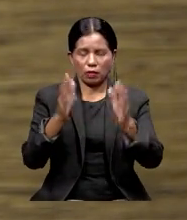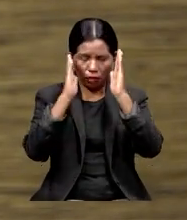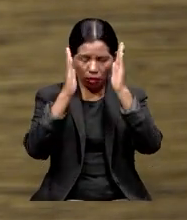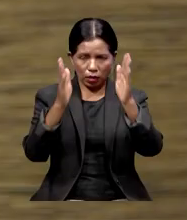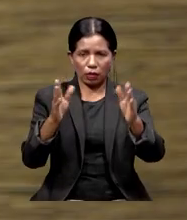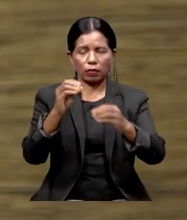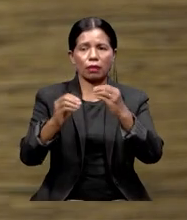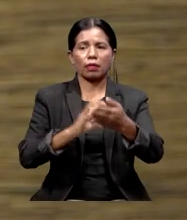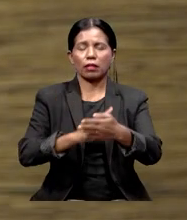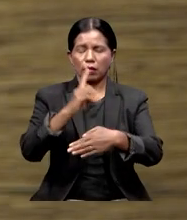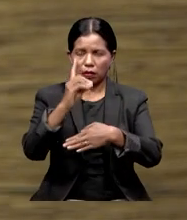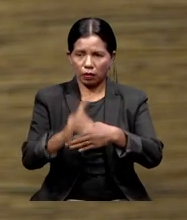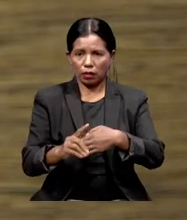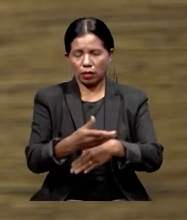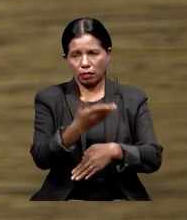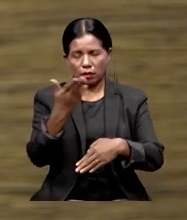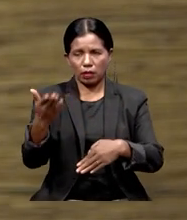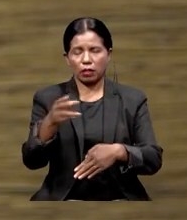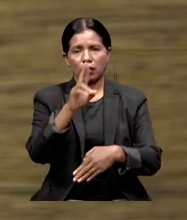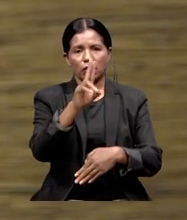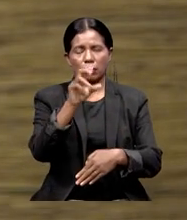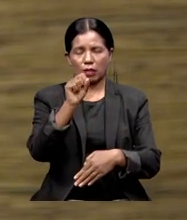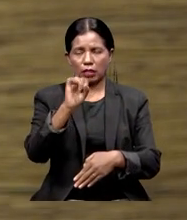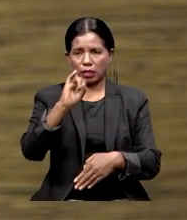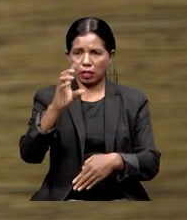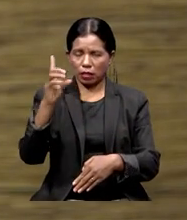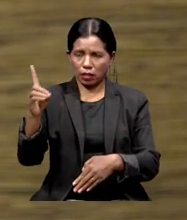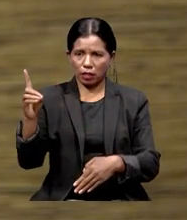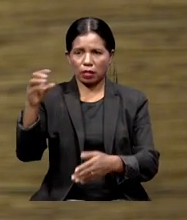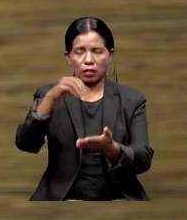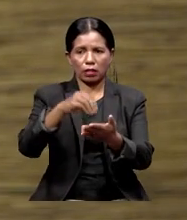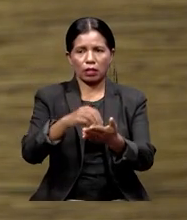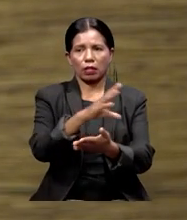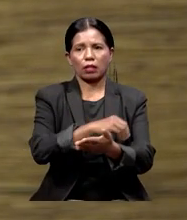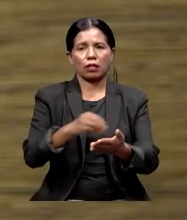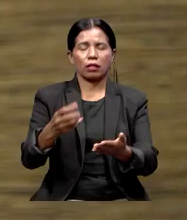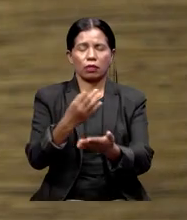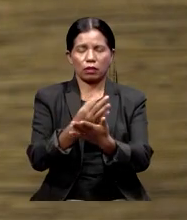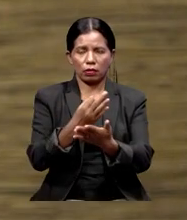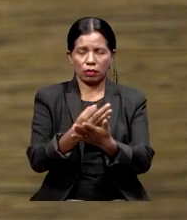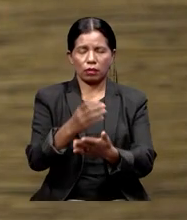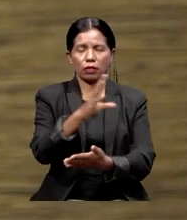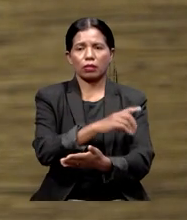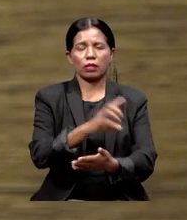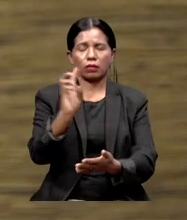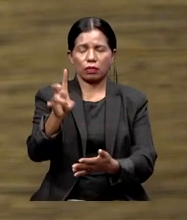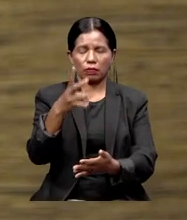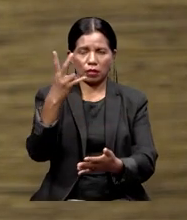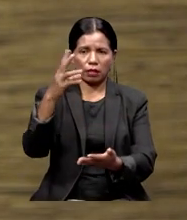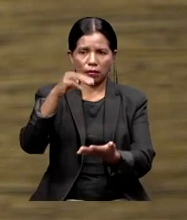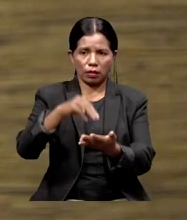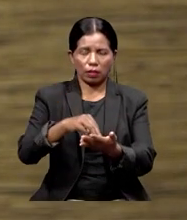development. Through USAID, we have invested over $323 million in